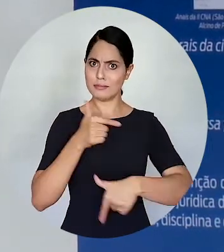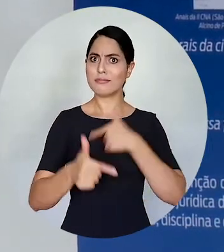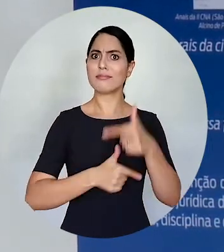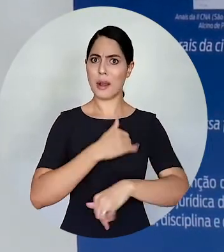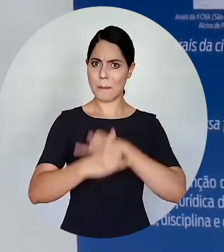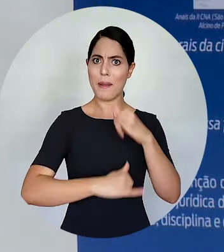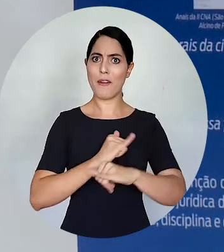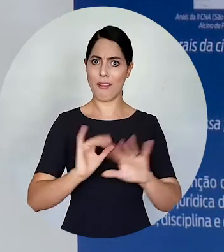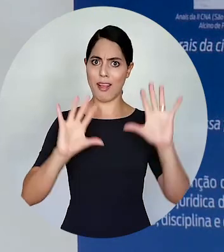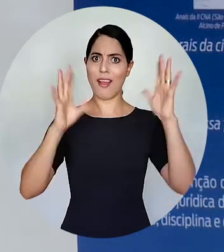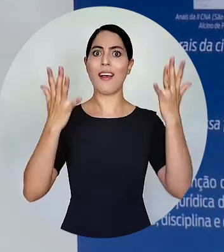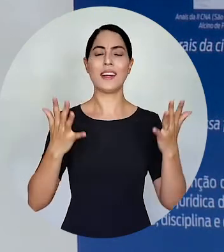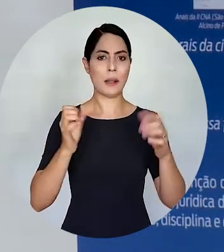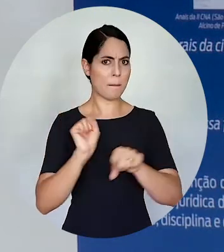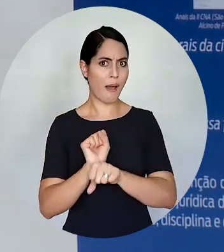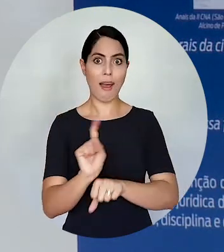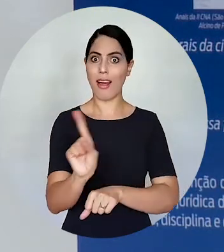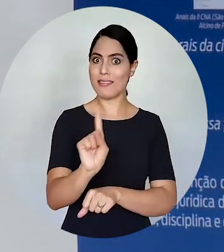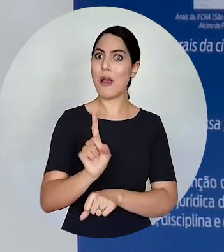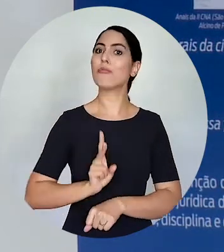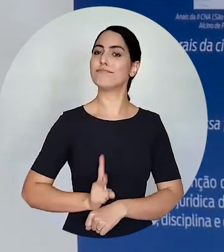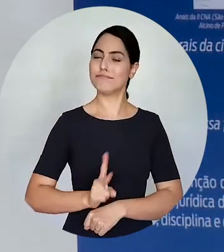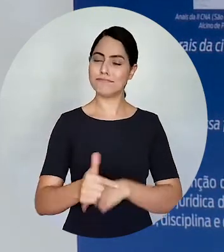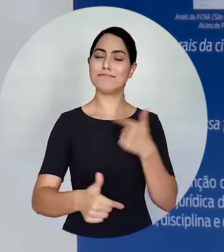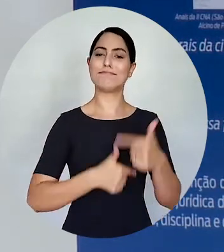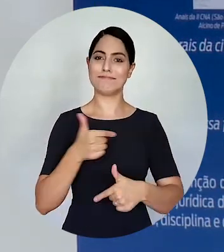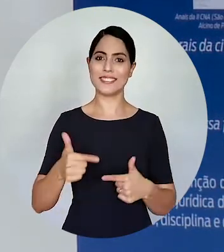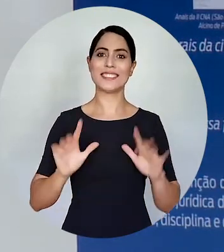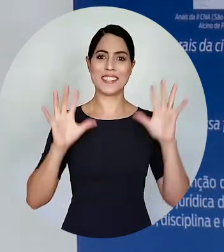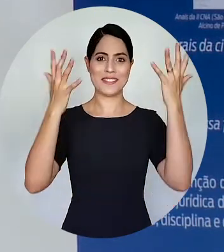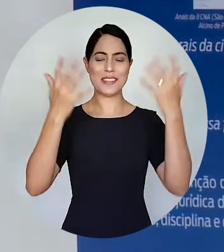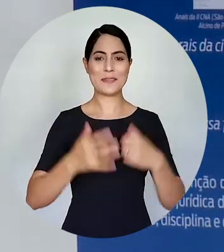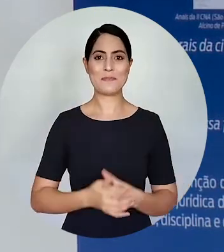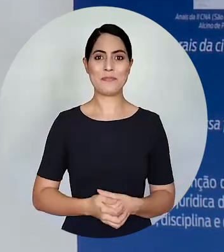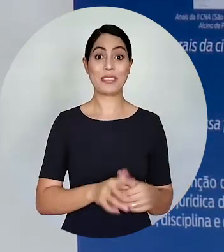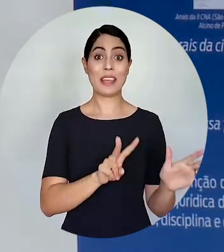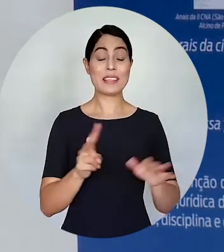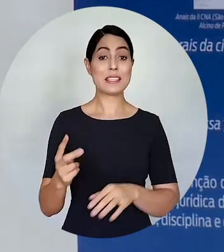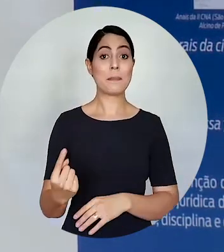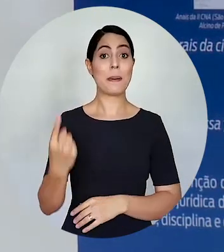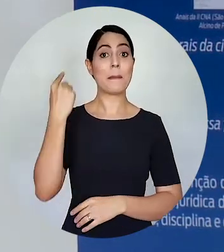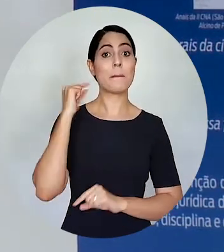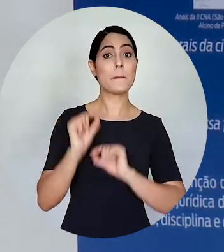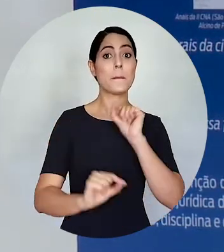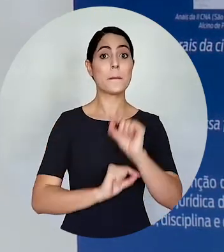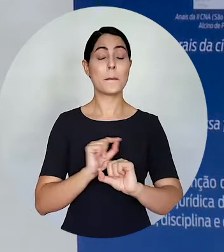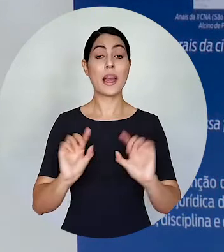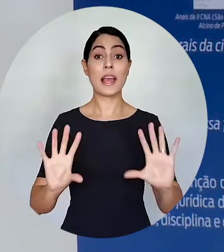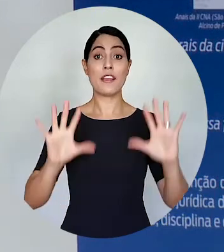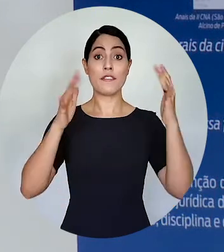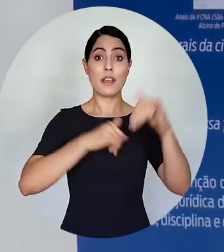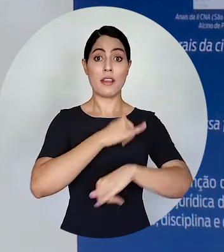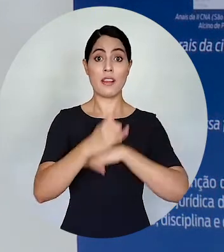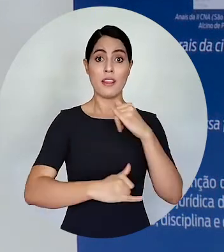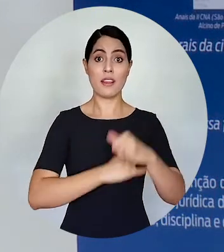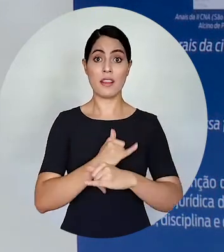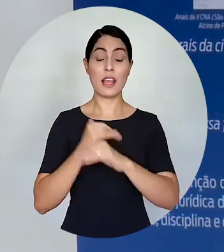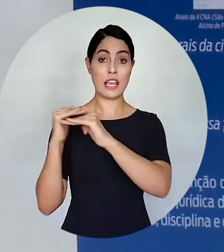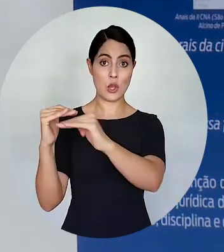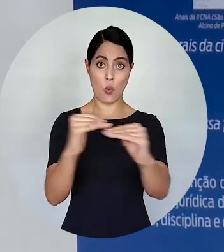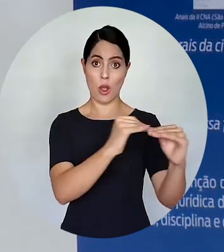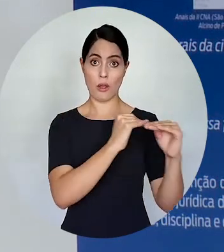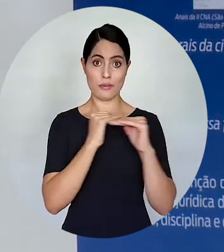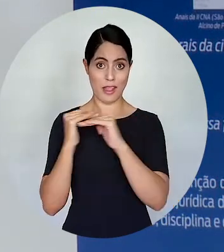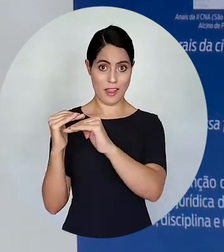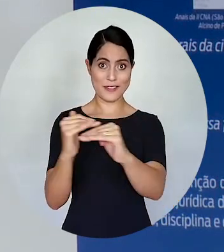eventos online da Ordem não param. Na última semana, o Conselho Federal da OAB realizou a primeira Conferência Nacional de